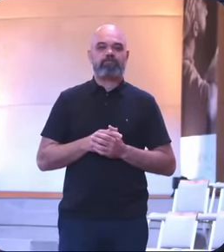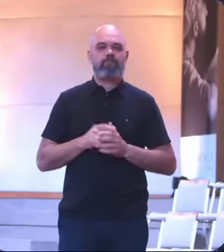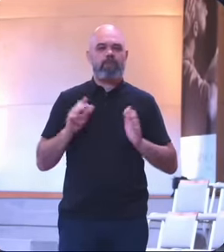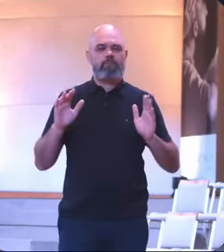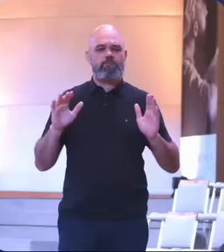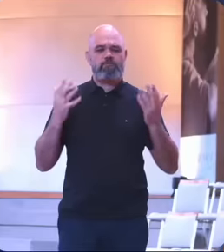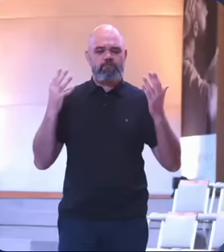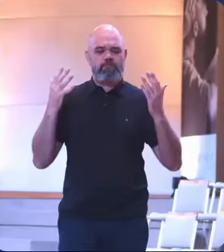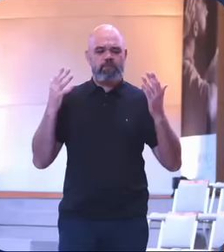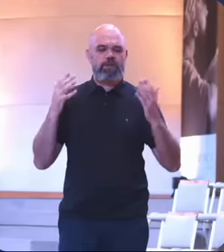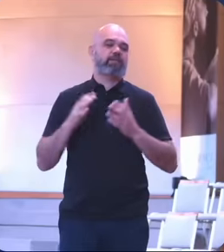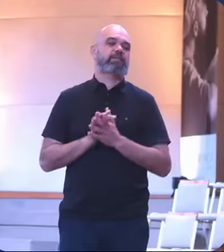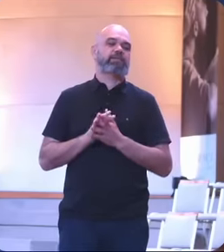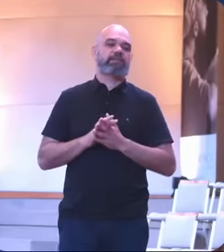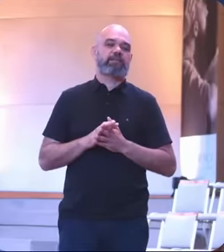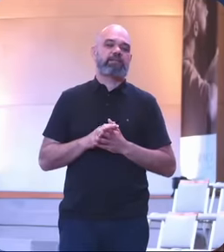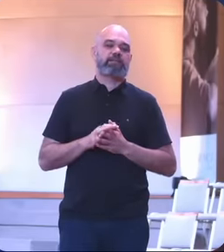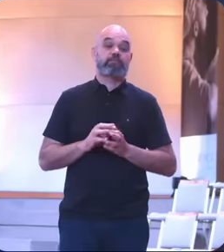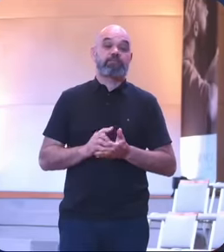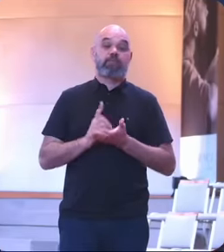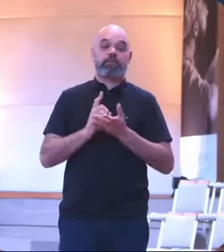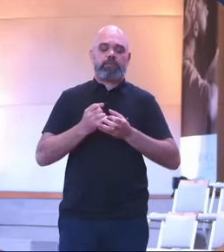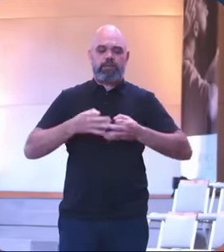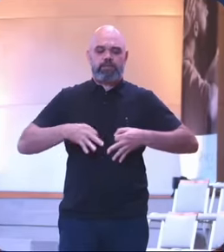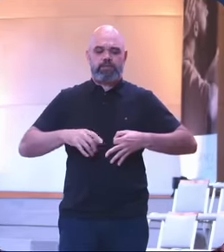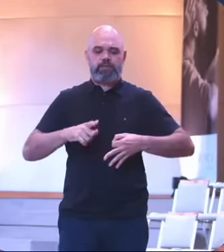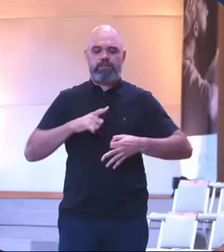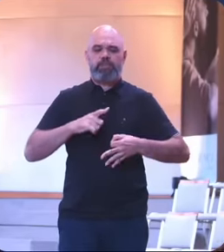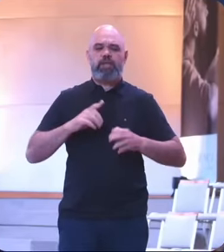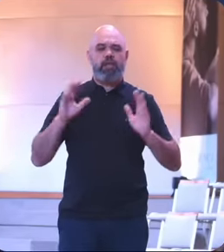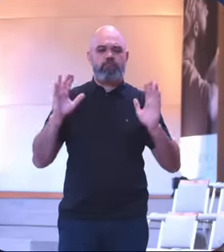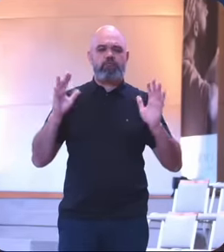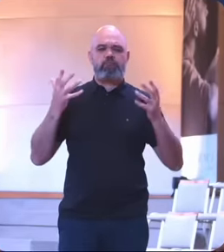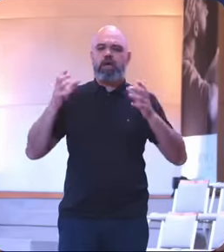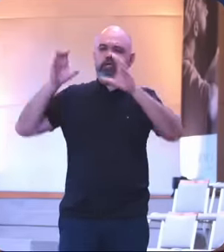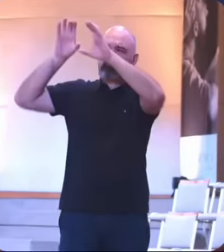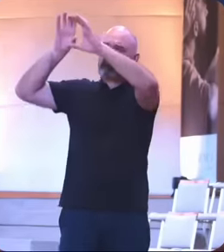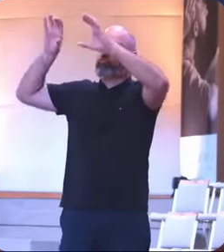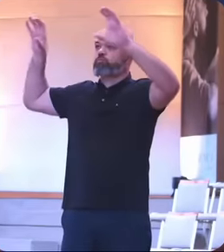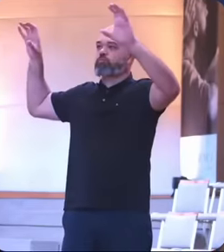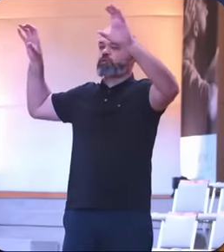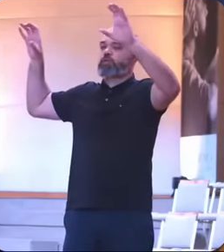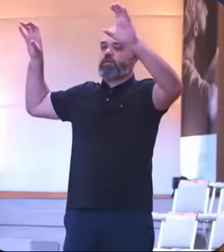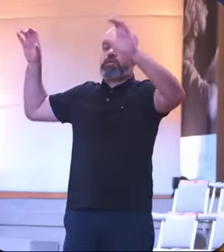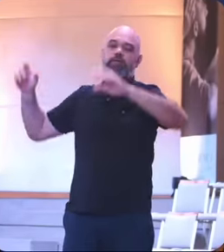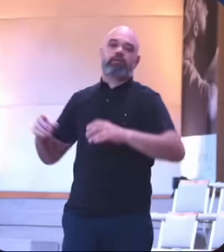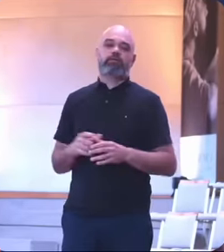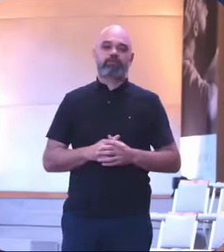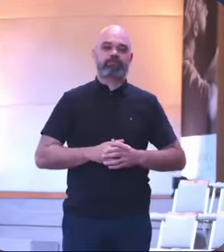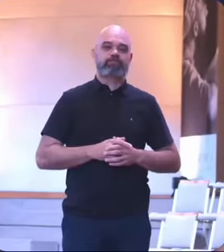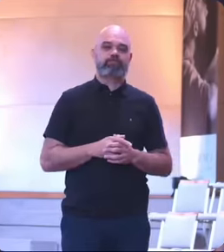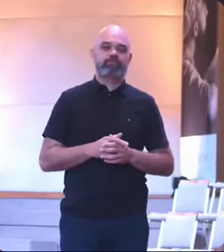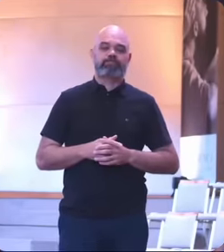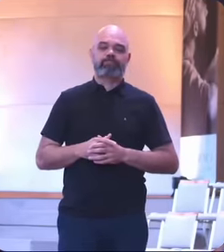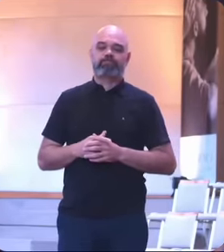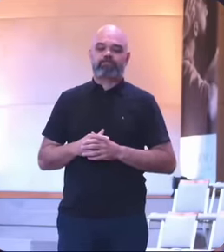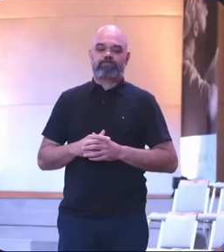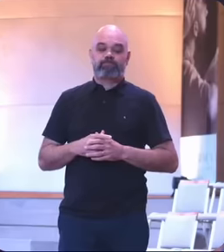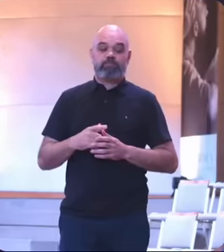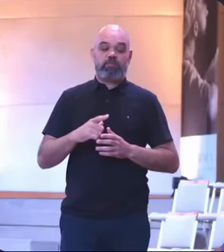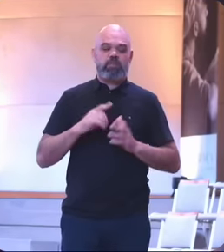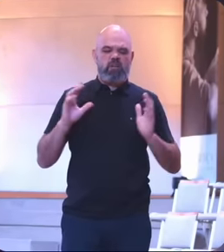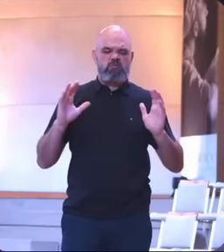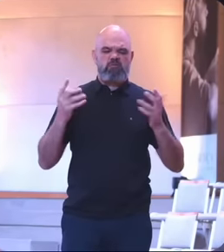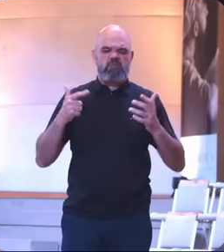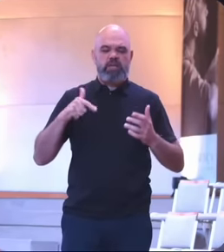festa. É festa. A Bíblia diz que tem festa no céu. Tem festa no céu. E tem